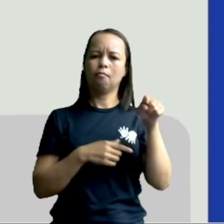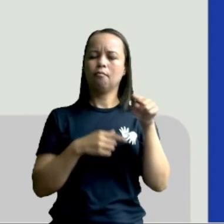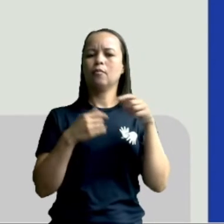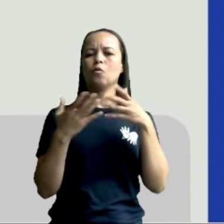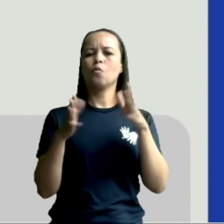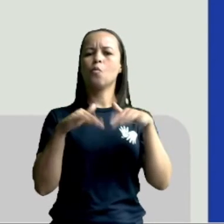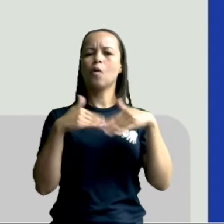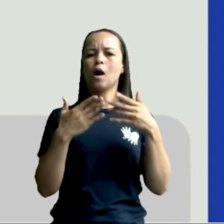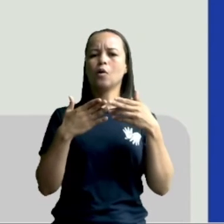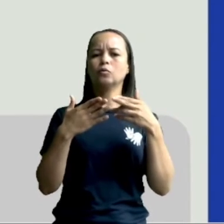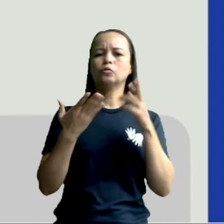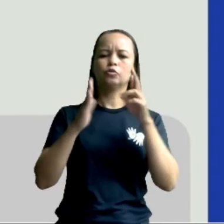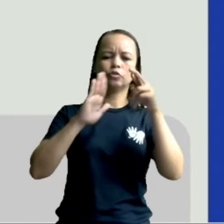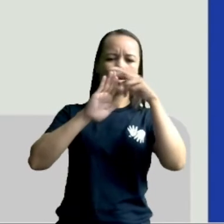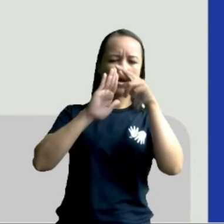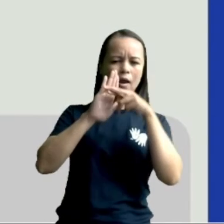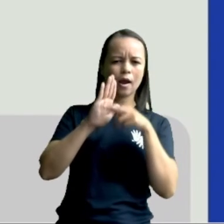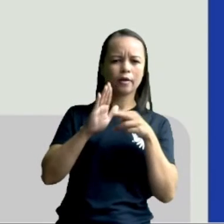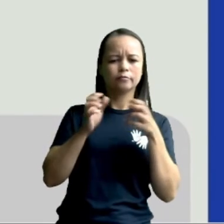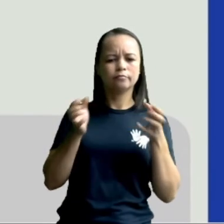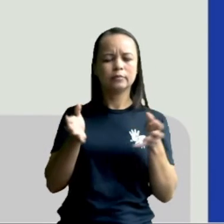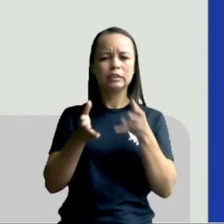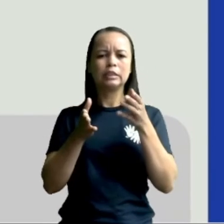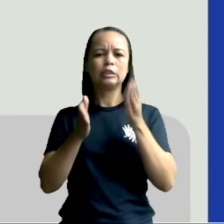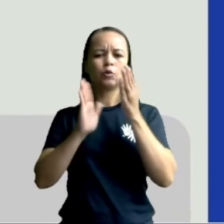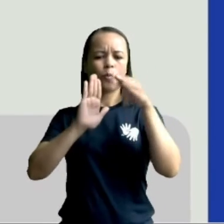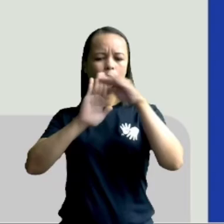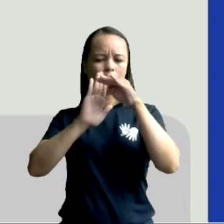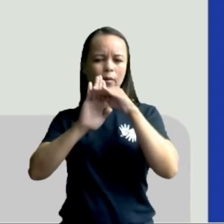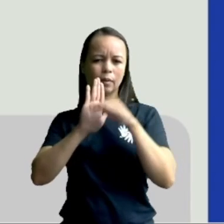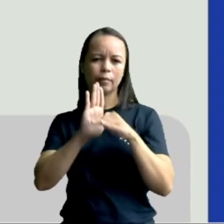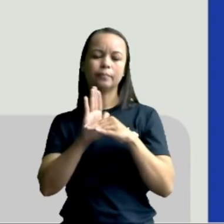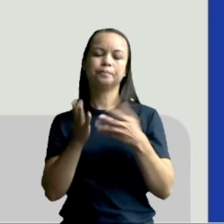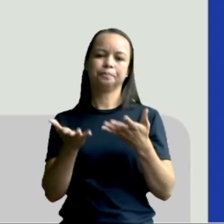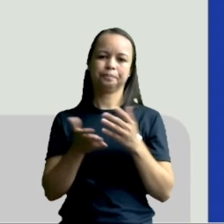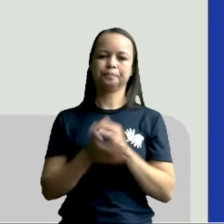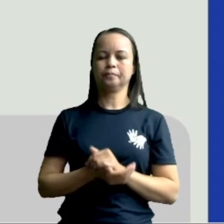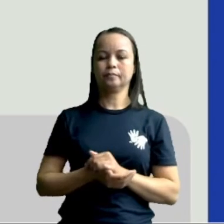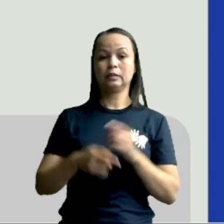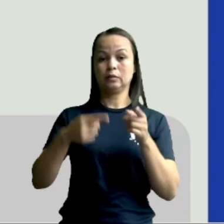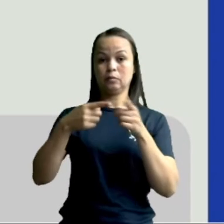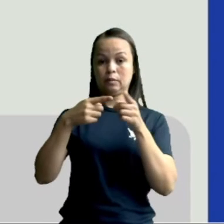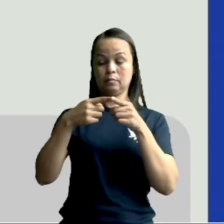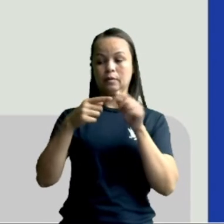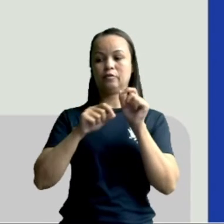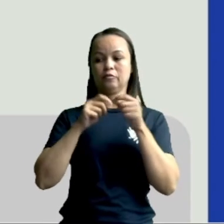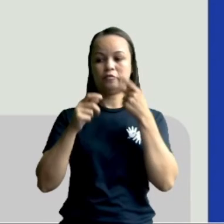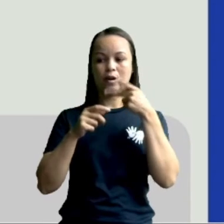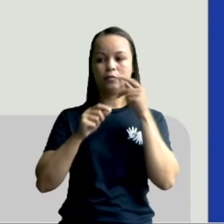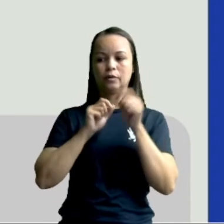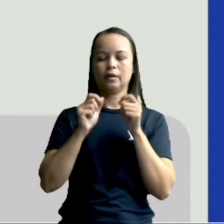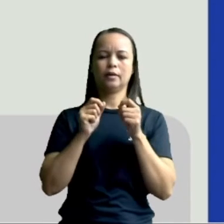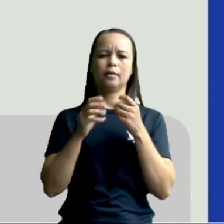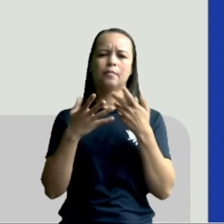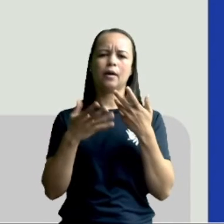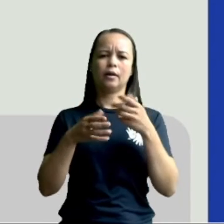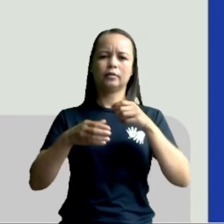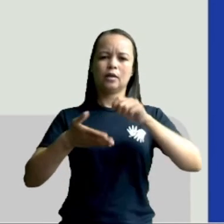relatos, seguiu corretamente o processo científico do passo a passo. Vamos lá. O primeiro está dizendo que para que as